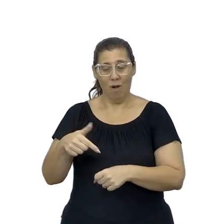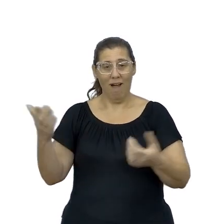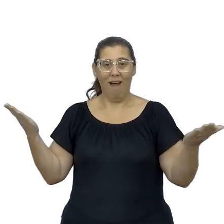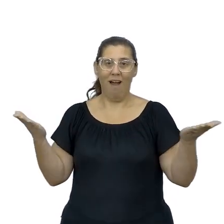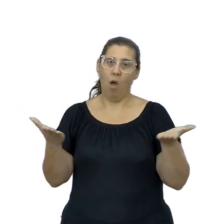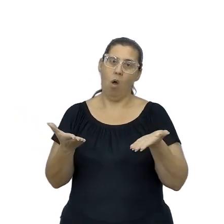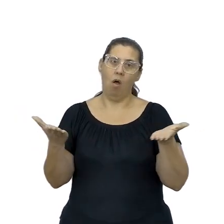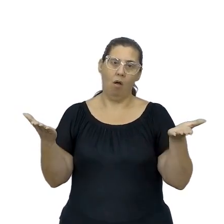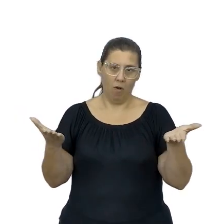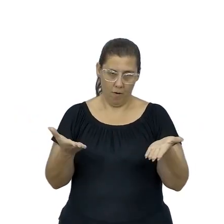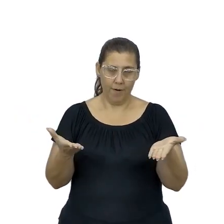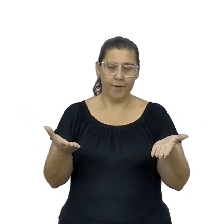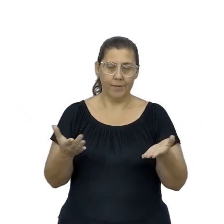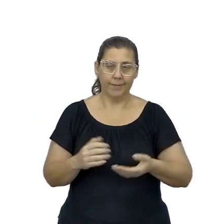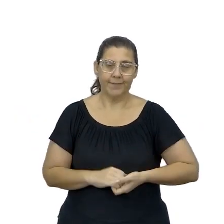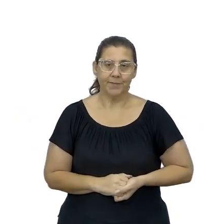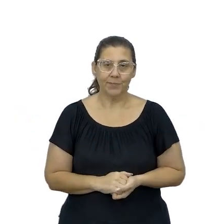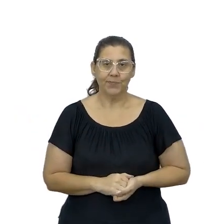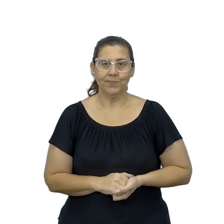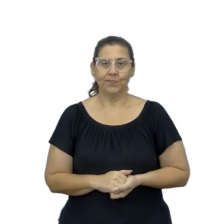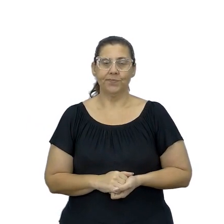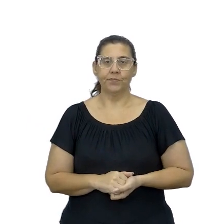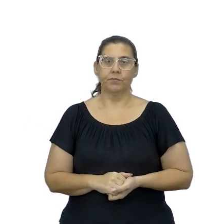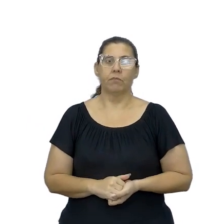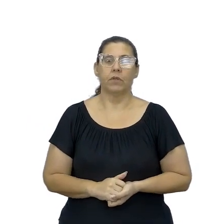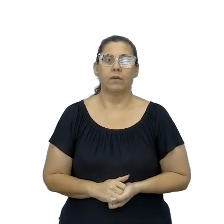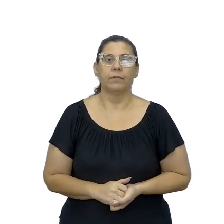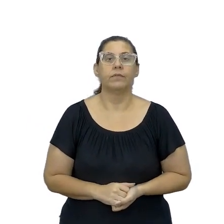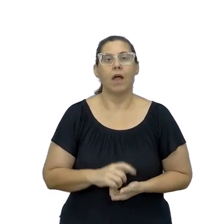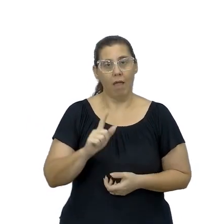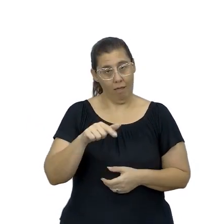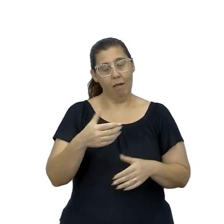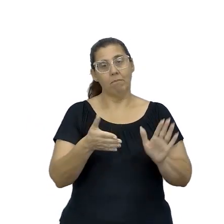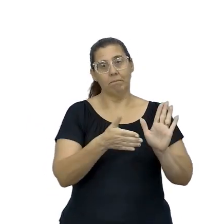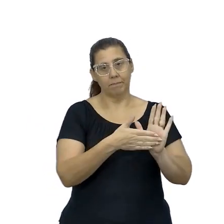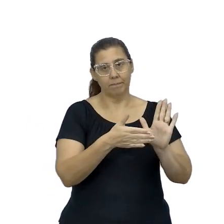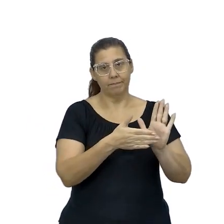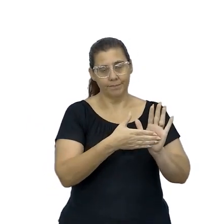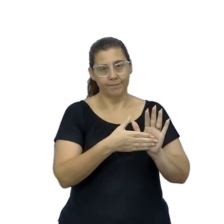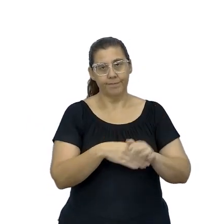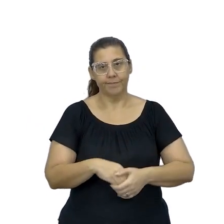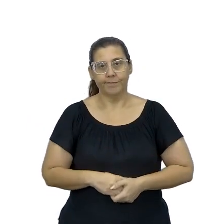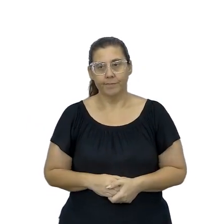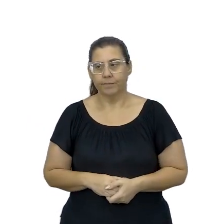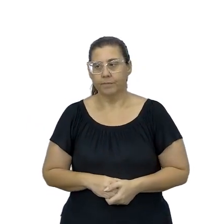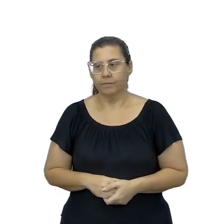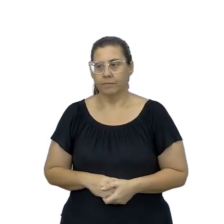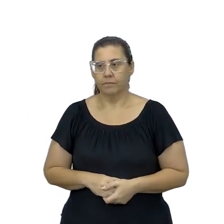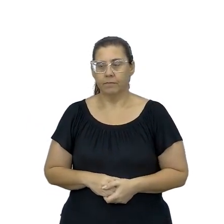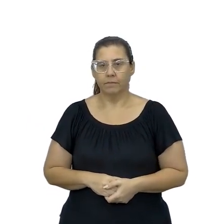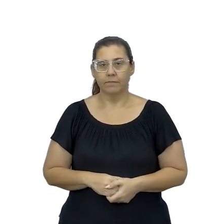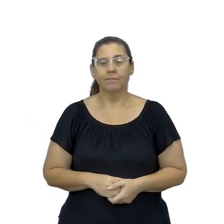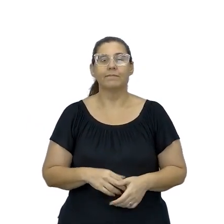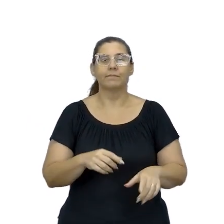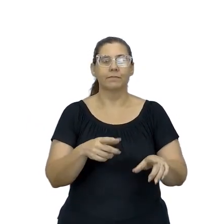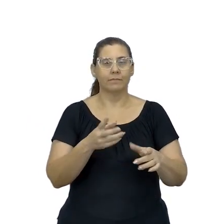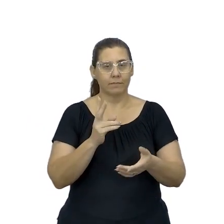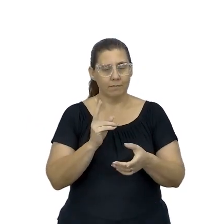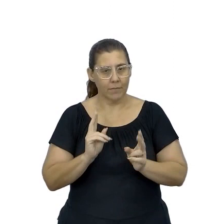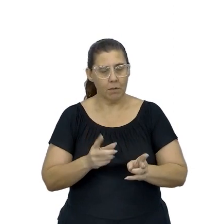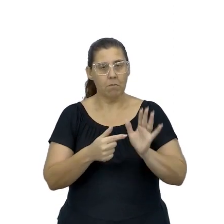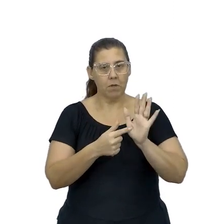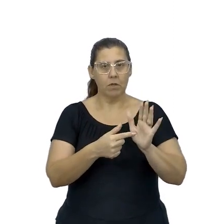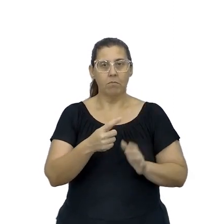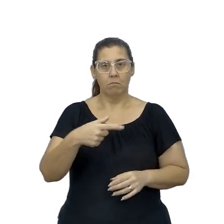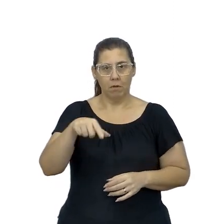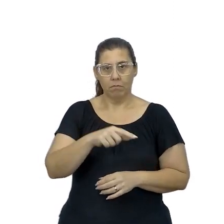habilidades do ano e série vigente. Tá bem? Essa é a nossa proposta. Como sempre, também gostamos de apresentar para